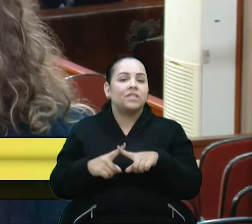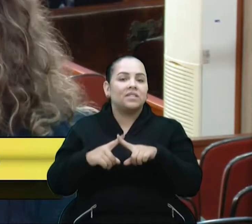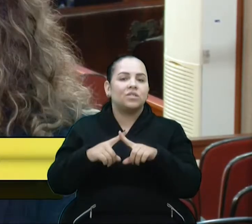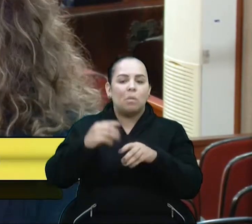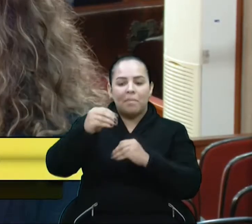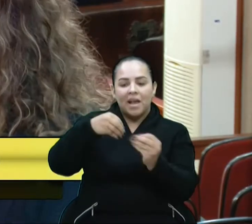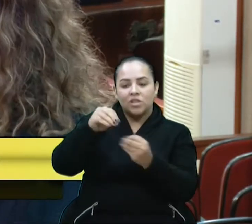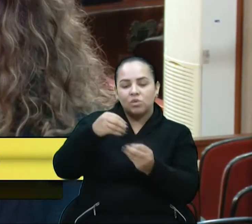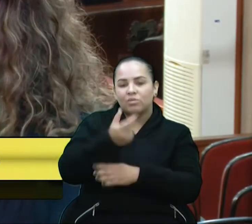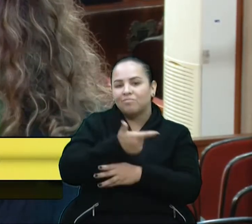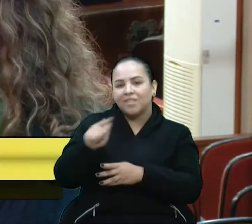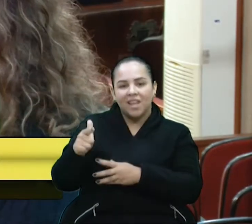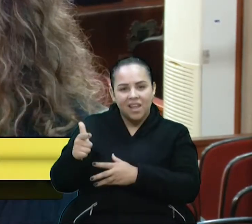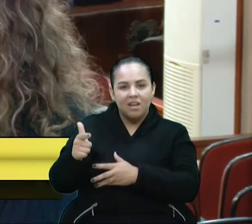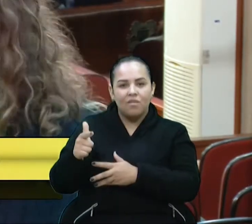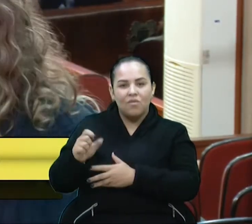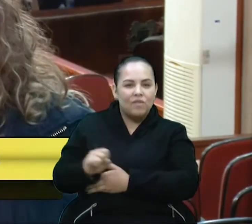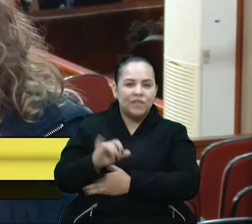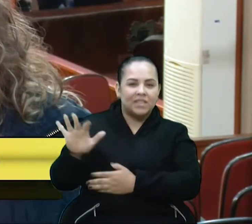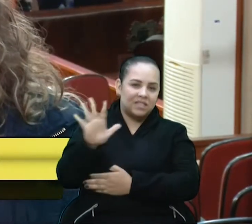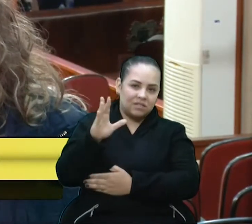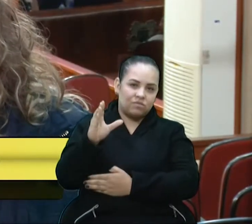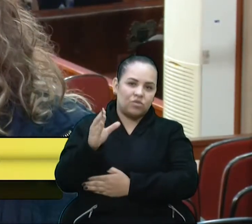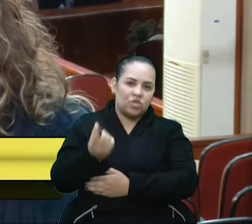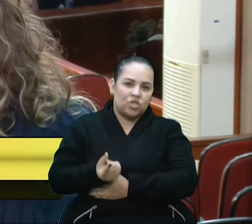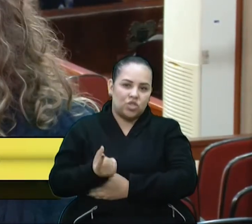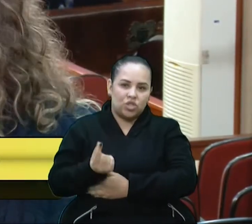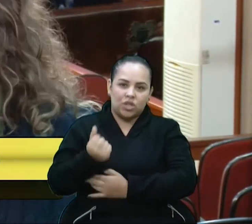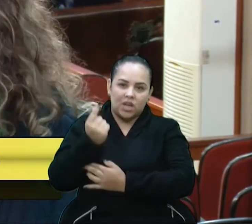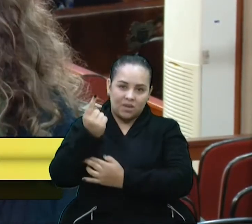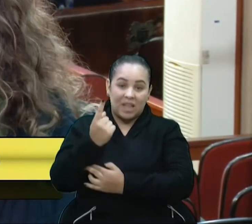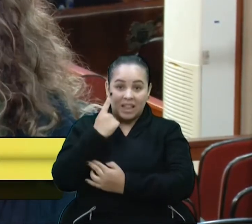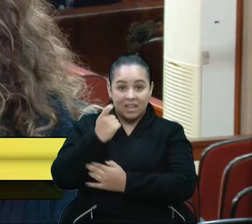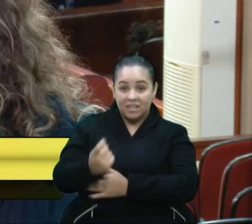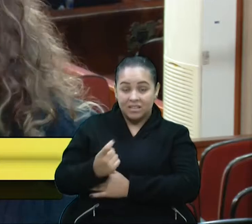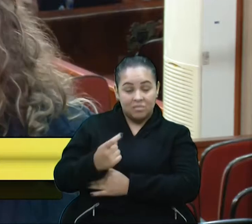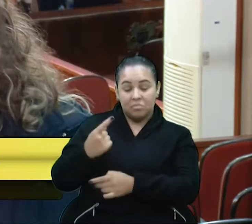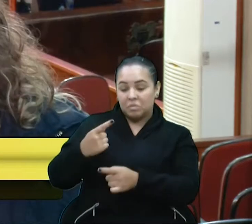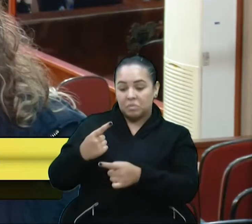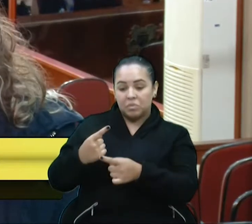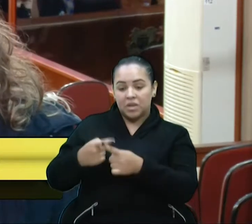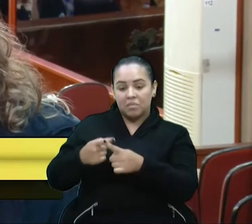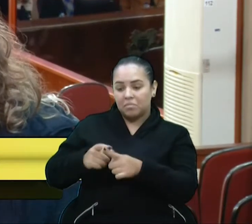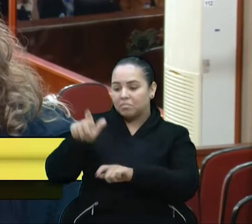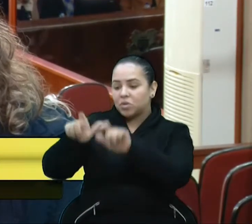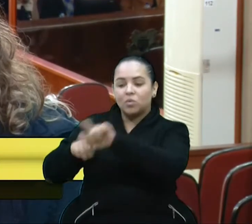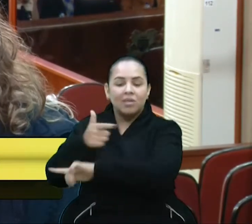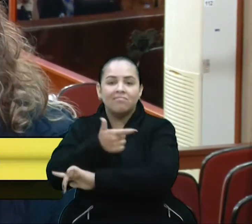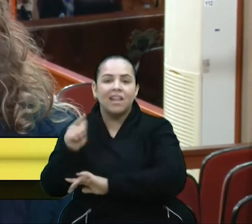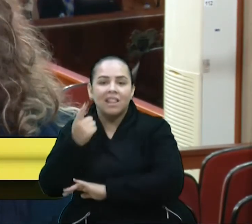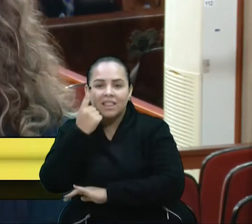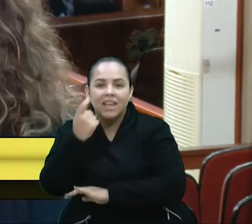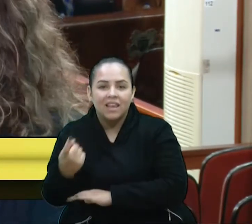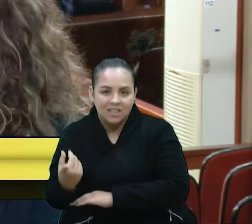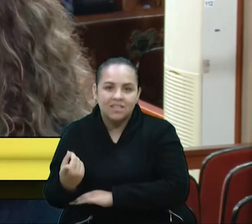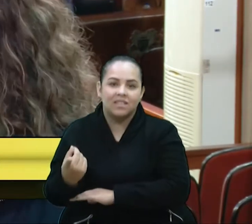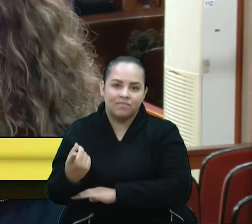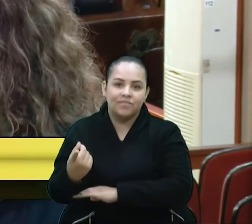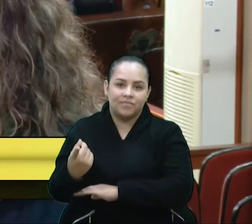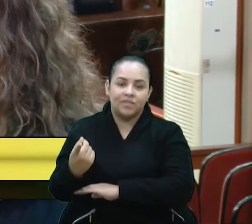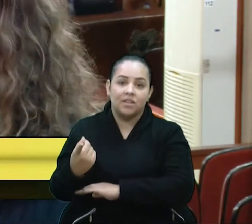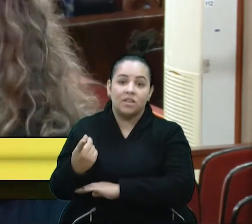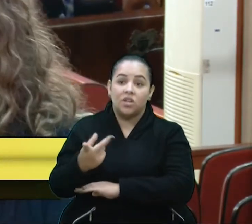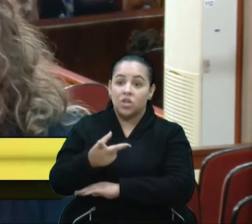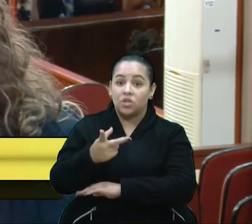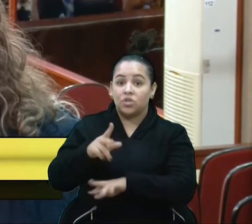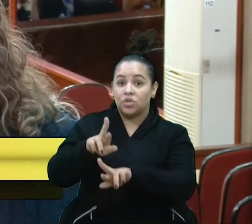plástico não tem um valor econômico interessante, fazendo com que as pessoas não tenham interesse em coletar esse resíduo, né? Diferente do que a gente